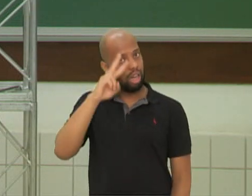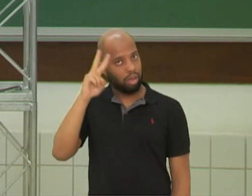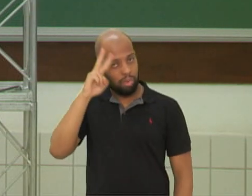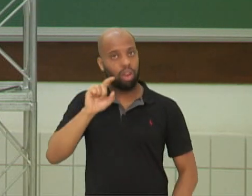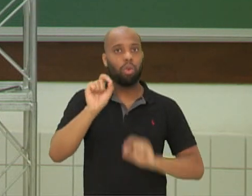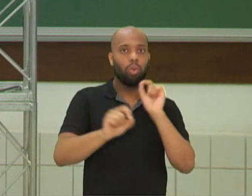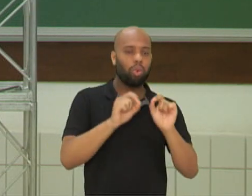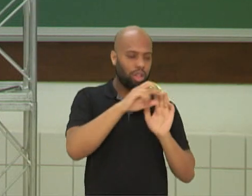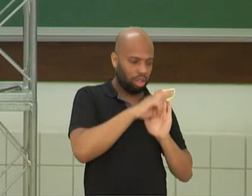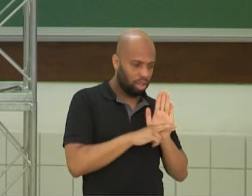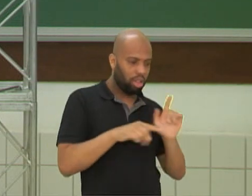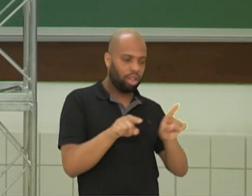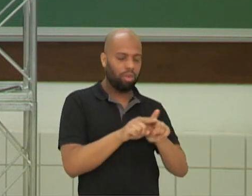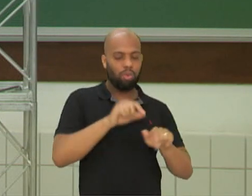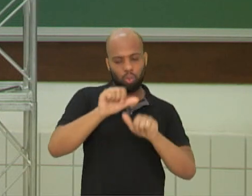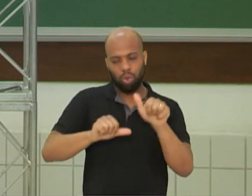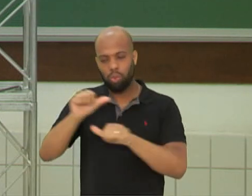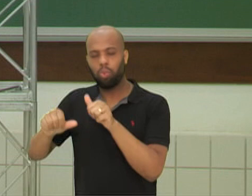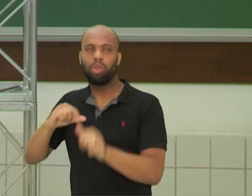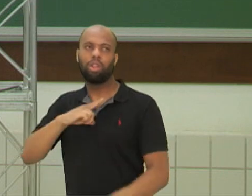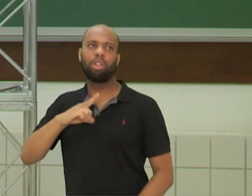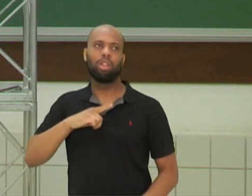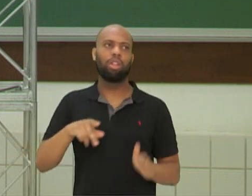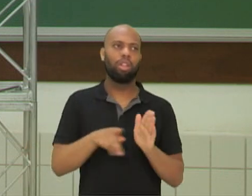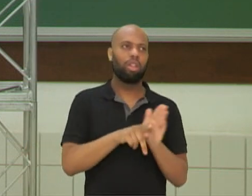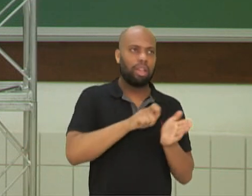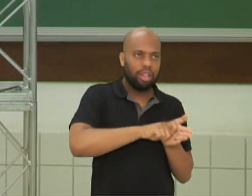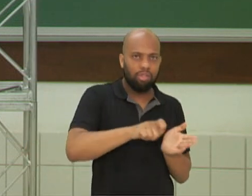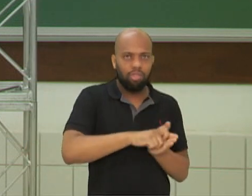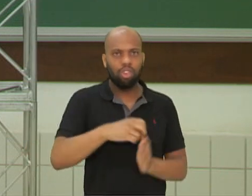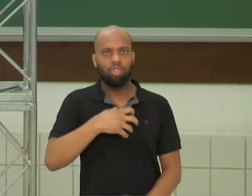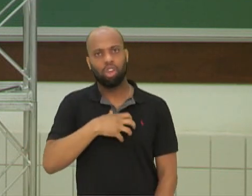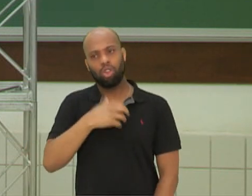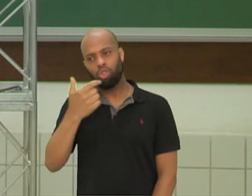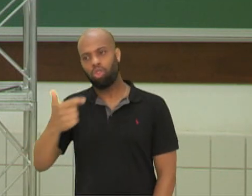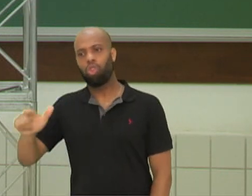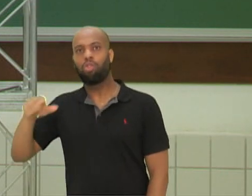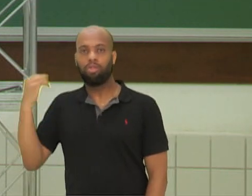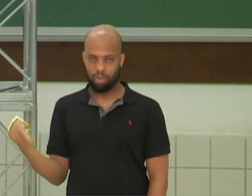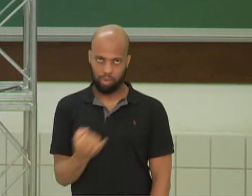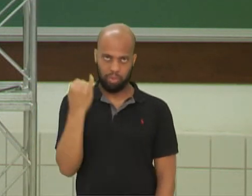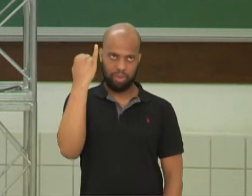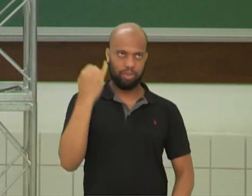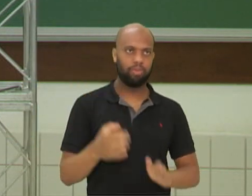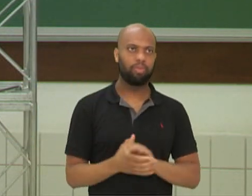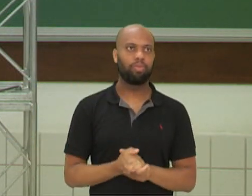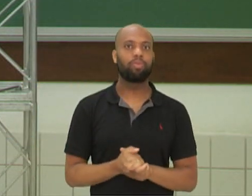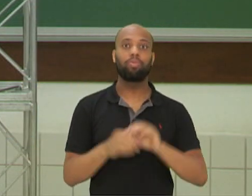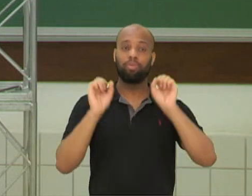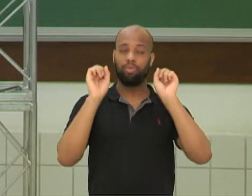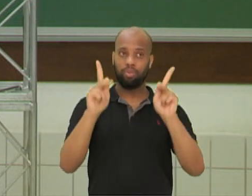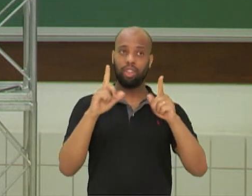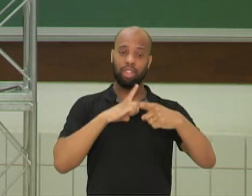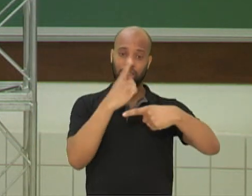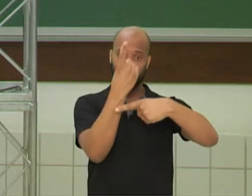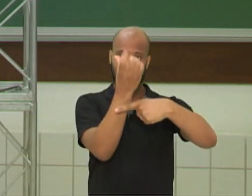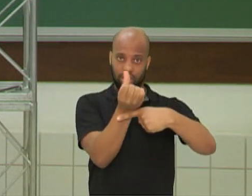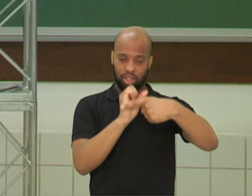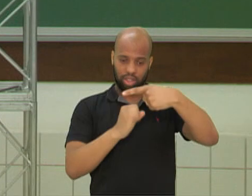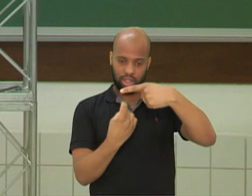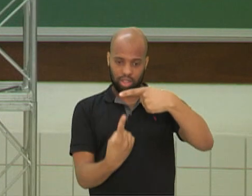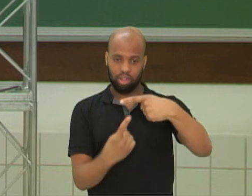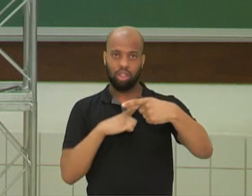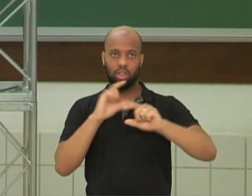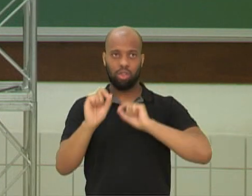você que, mesmo assim, as bases não estão iguais. Então, eu preciso inverter essa fração 2/3 para a